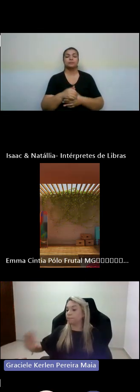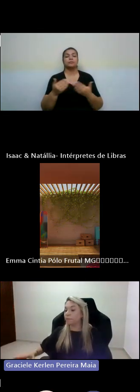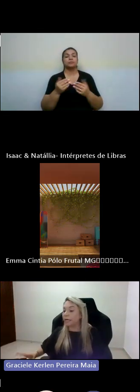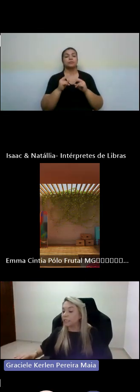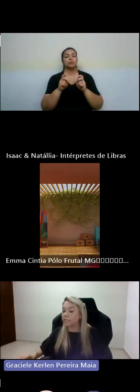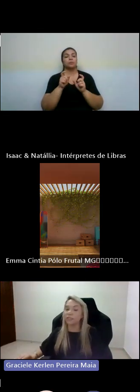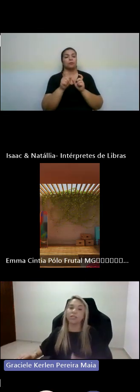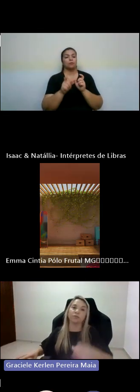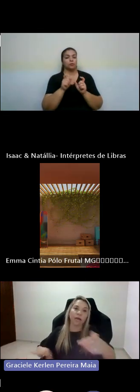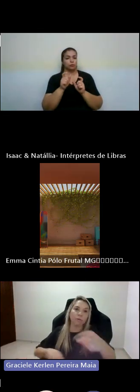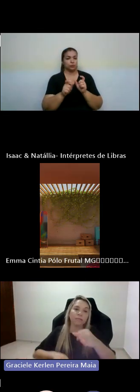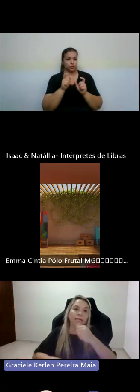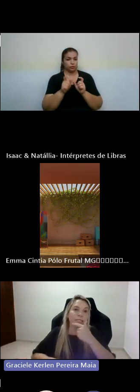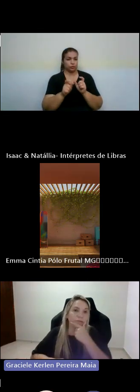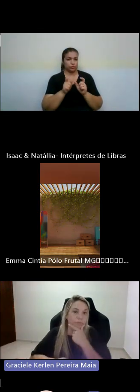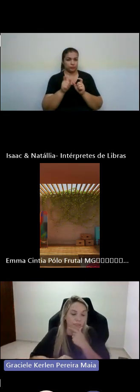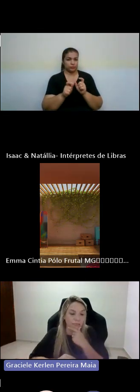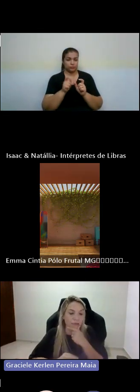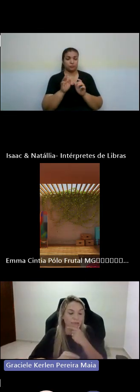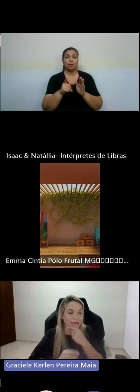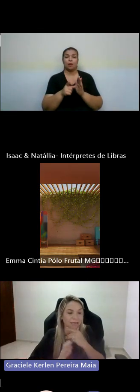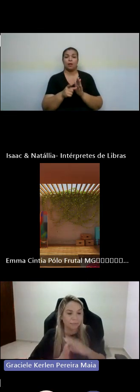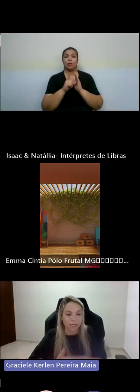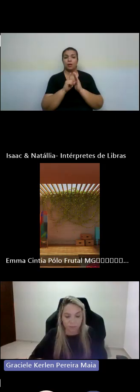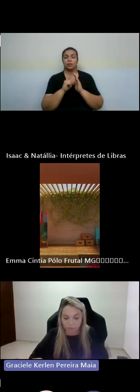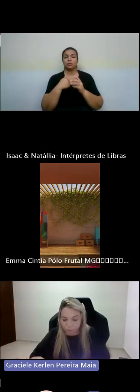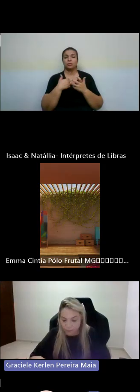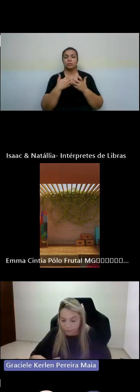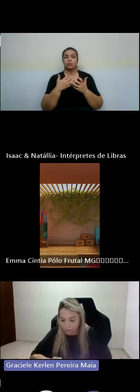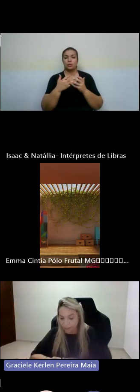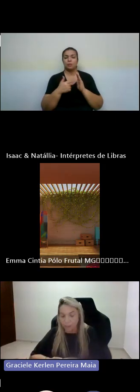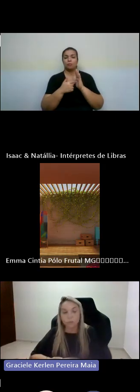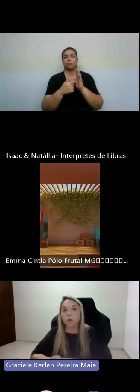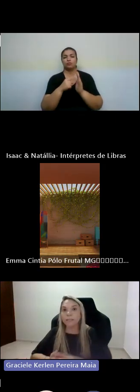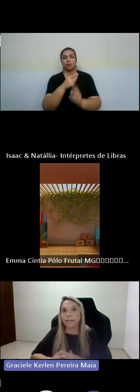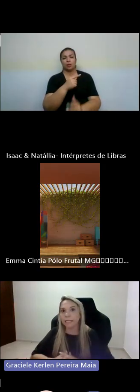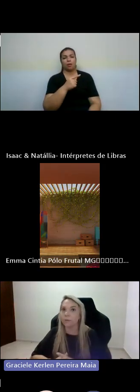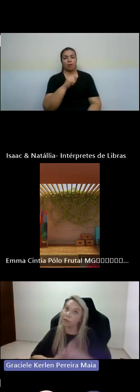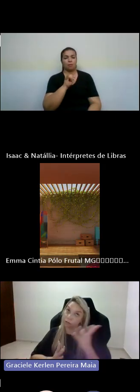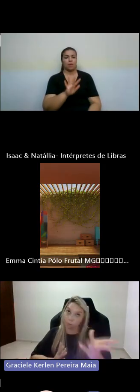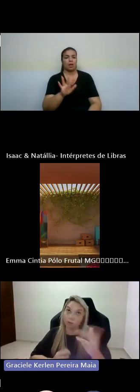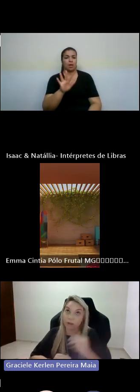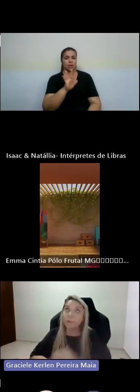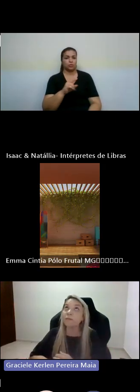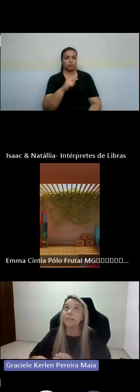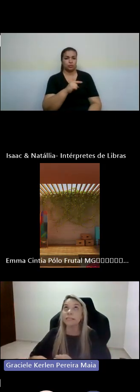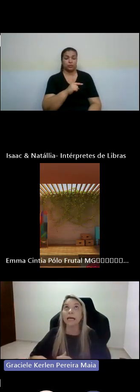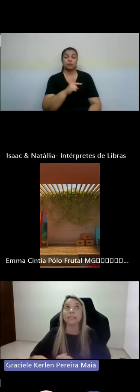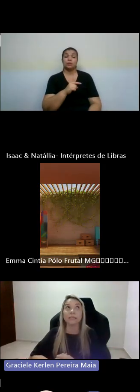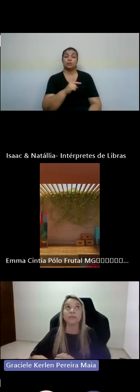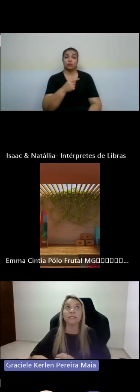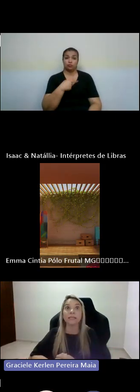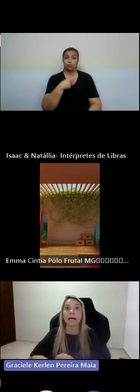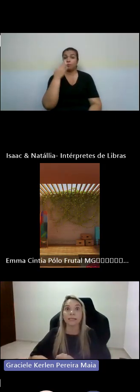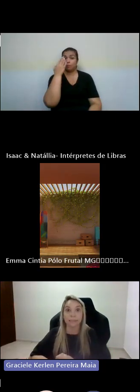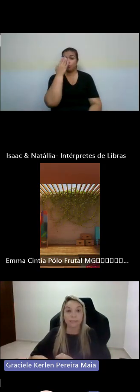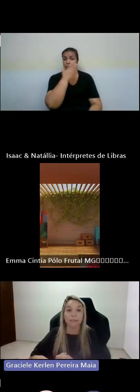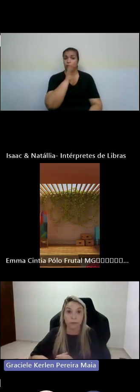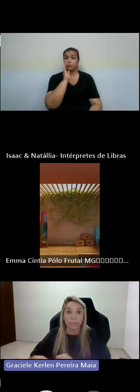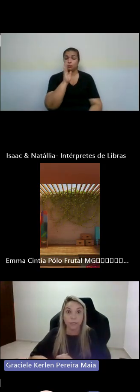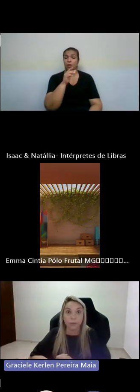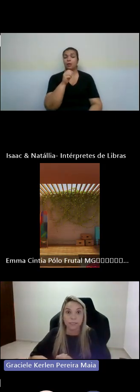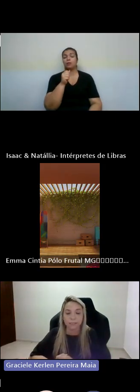morfologia. Antes disso, quero mostrar essa imagem para vocês. Toda língua, eu já provei para vocês que as línguas de